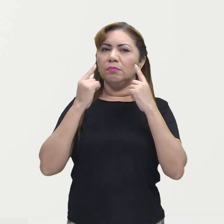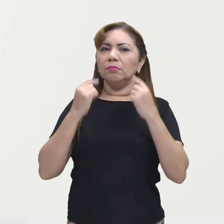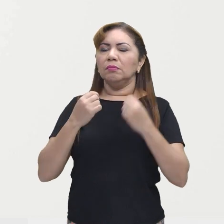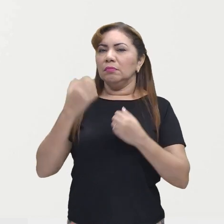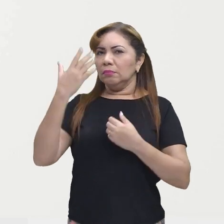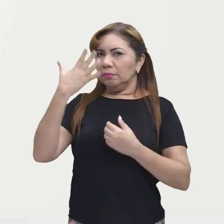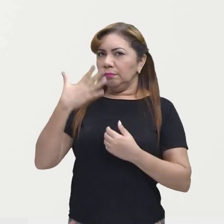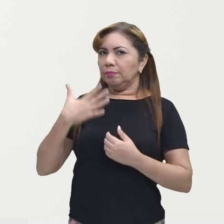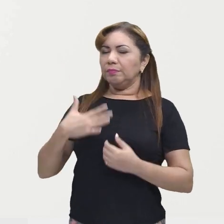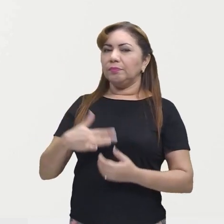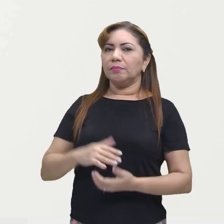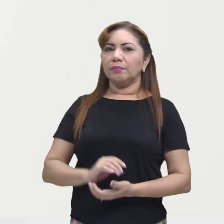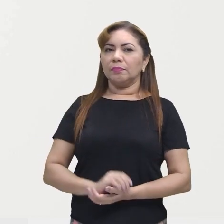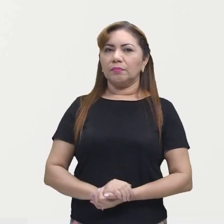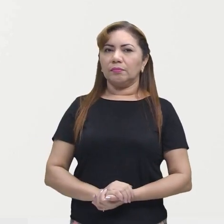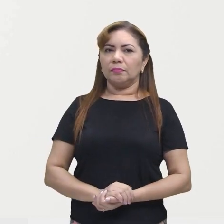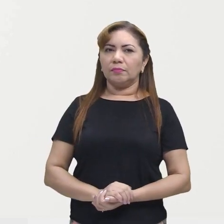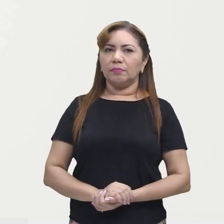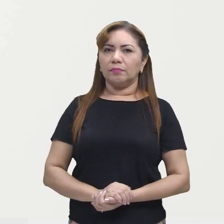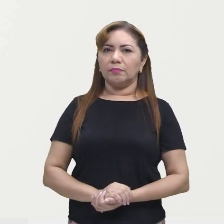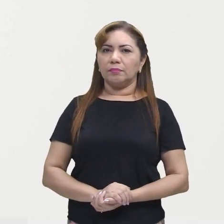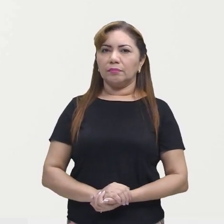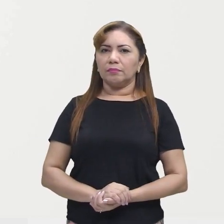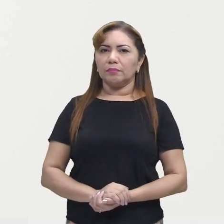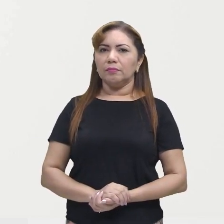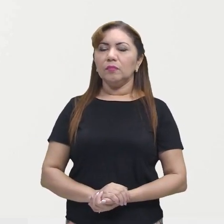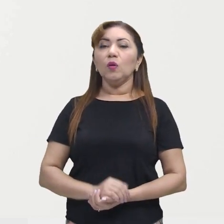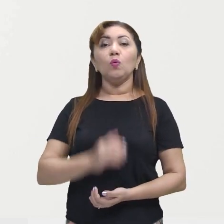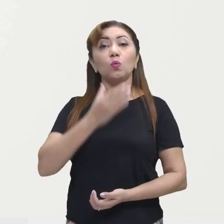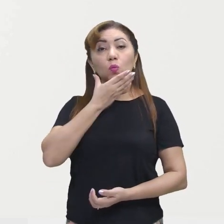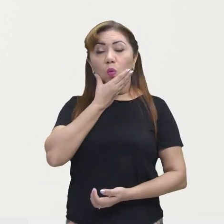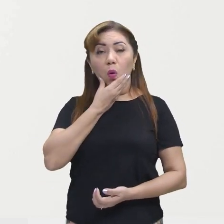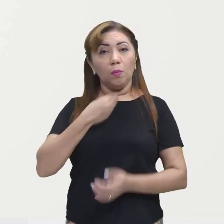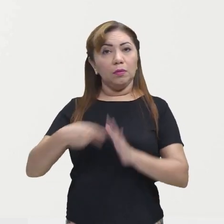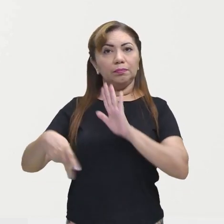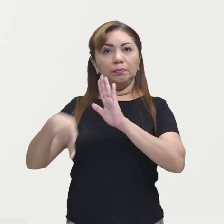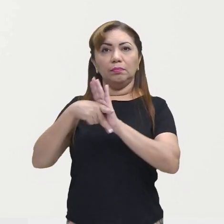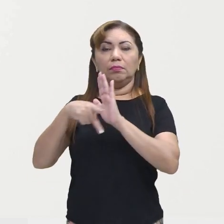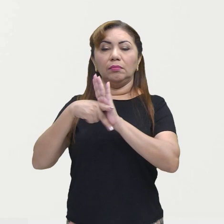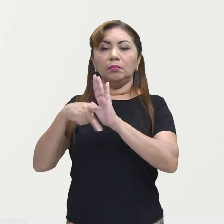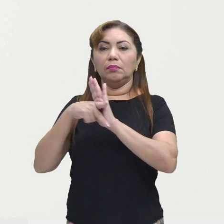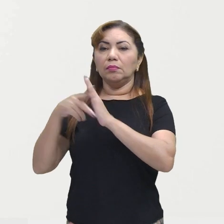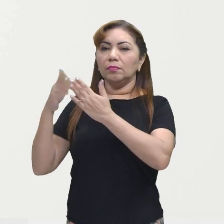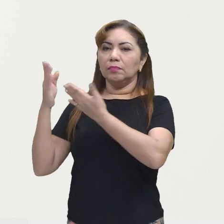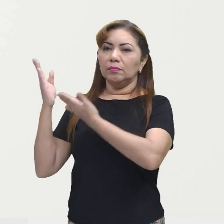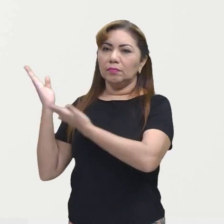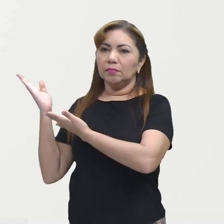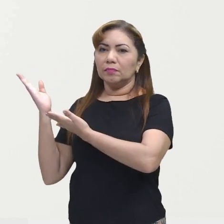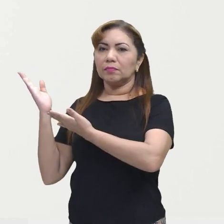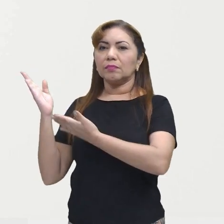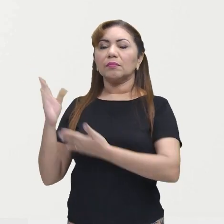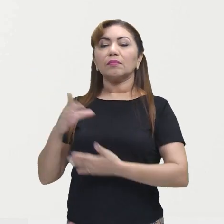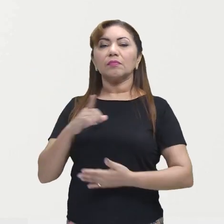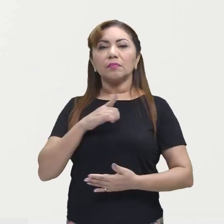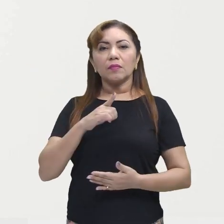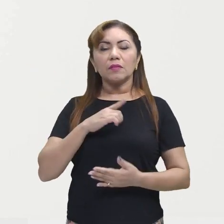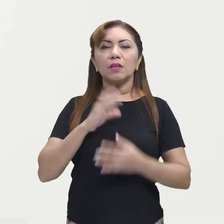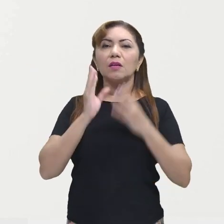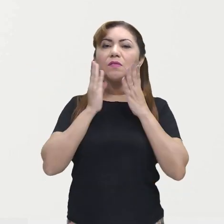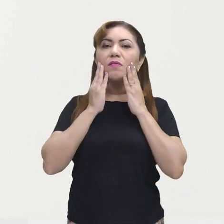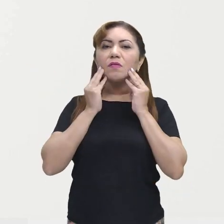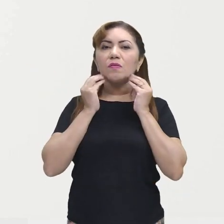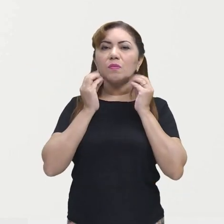transformações. Nós vamos ver um pouquinho mais agora. São as mudanças na puberdade. O crescimento da barba, pelos pubianos, voz